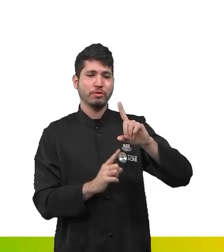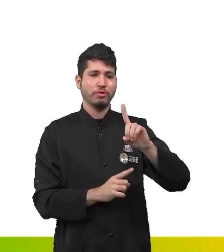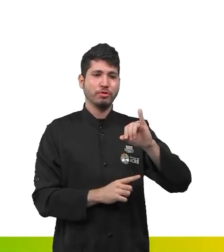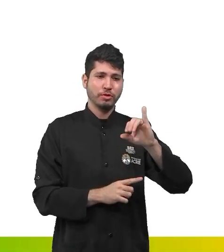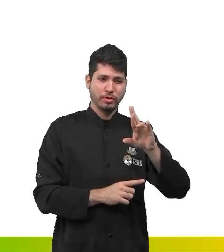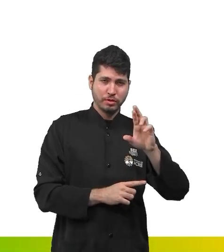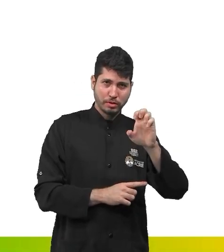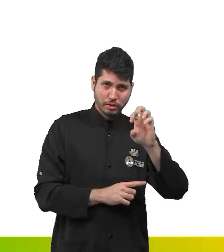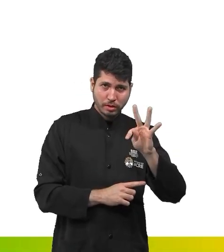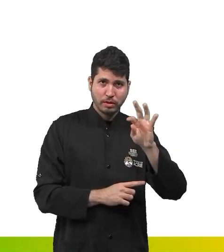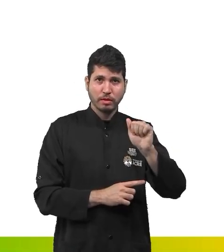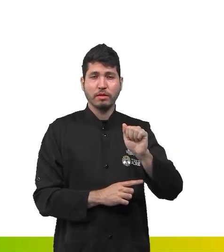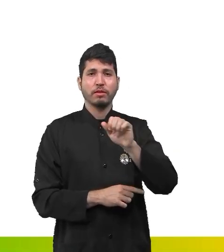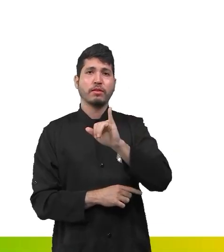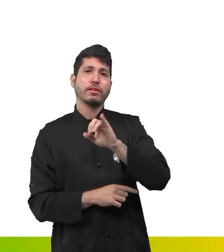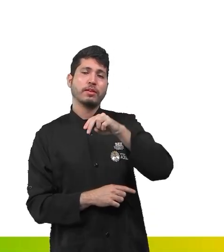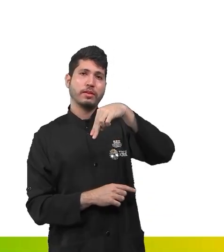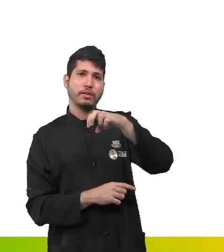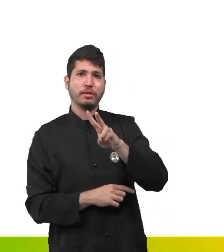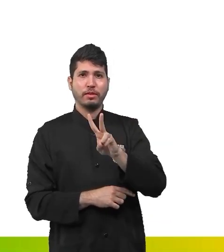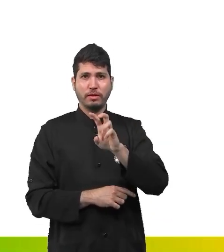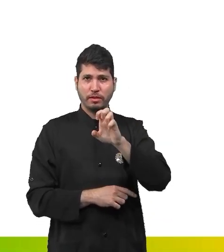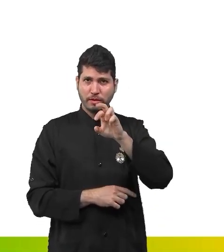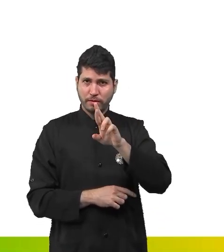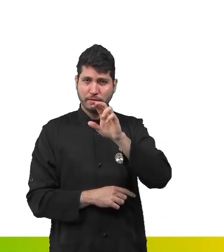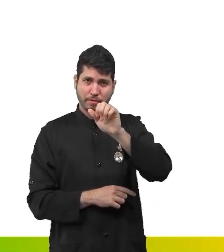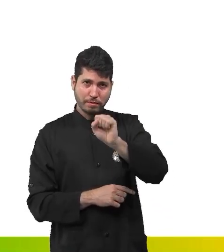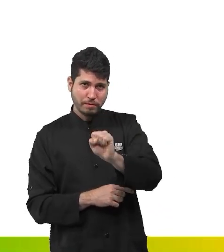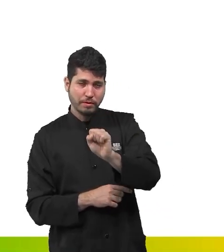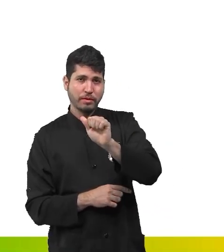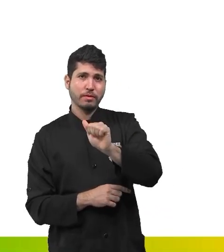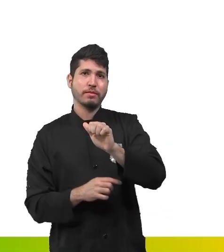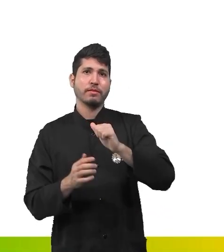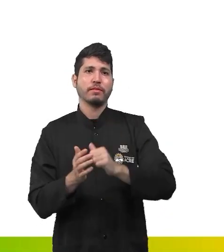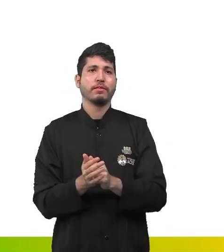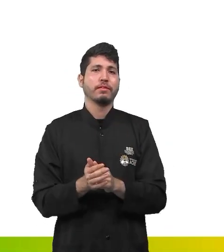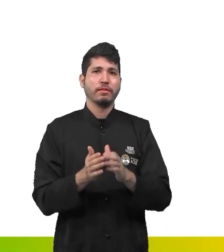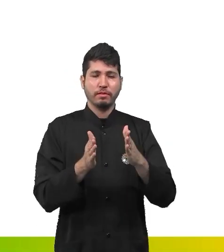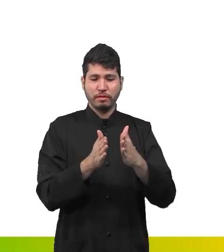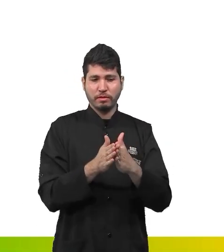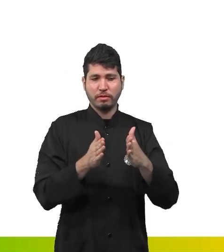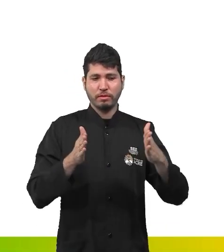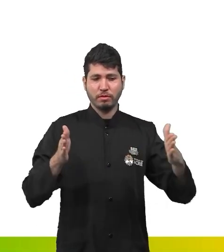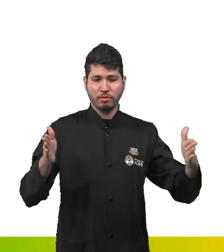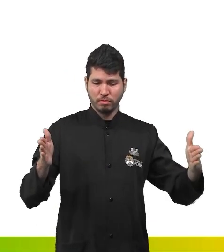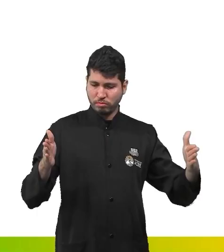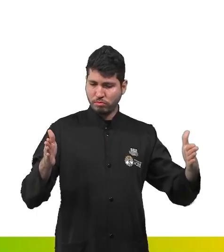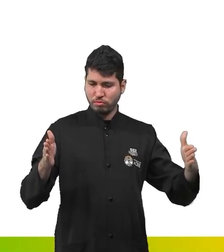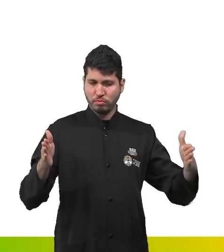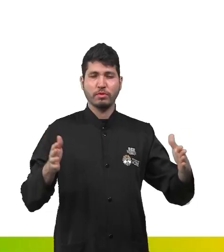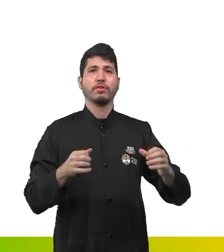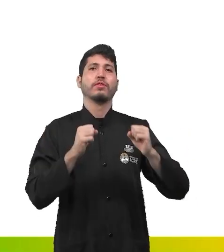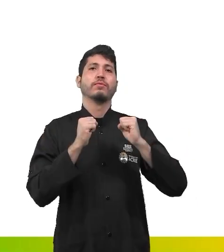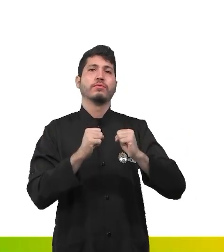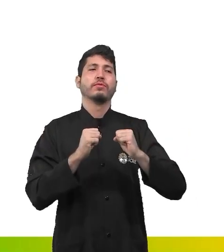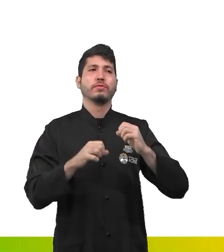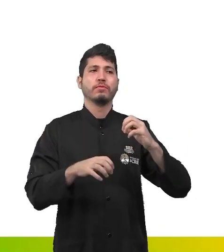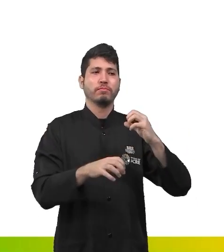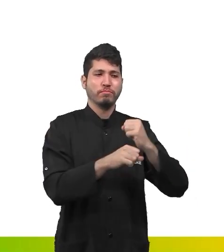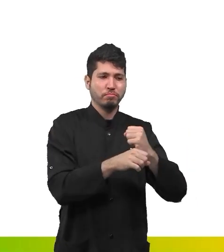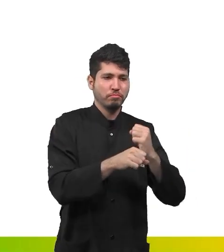inversa. E uma grandeza ela é definida como algo que pode ser medido, contado, calculado, como